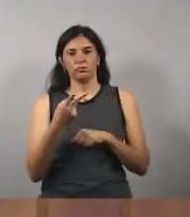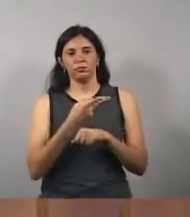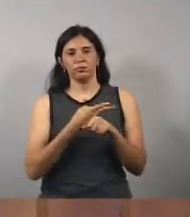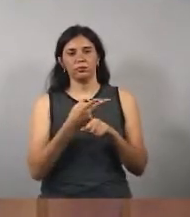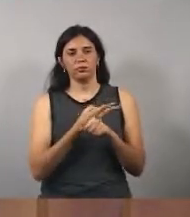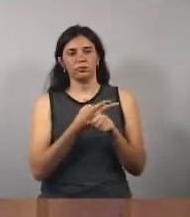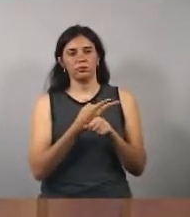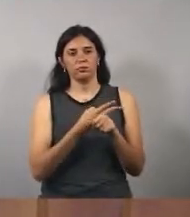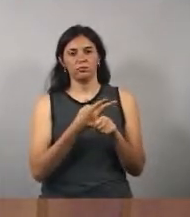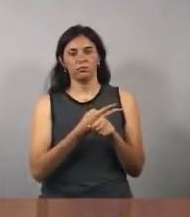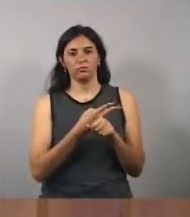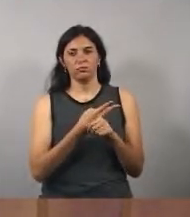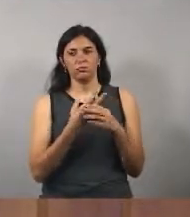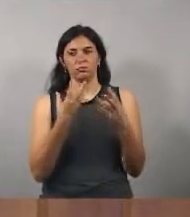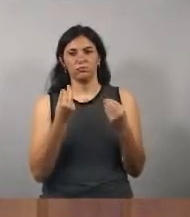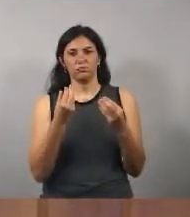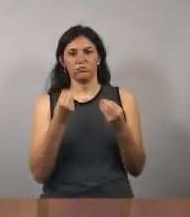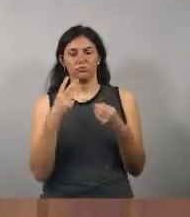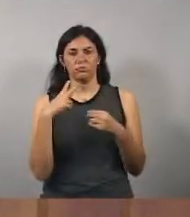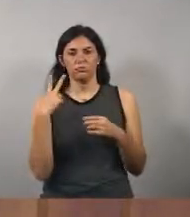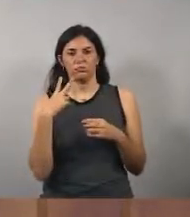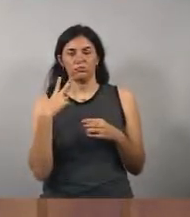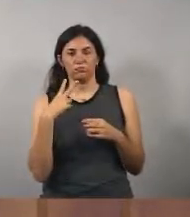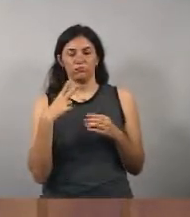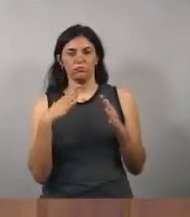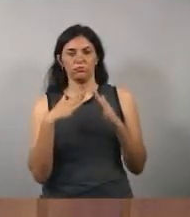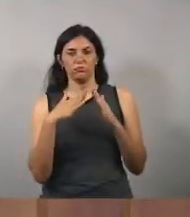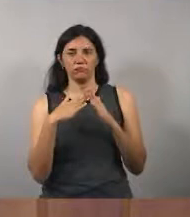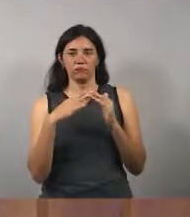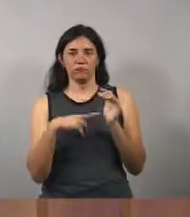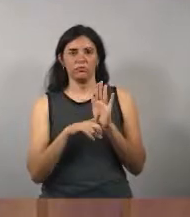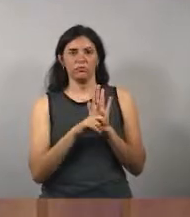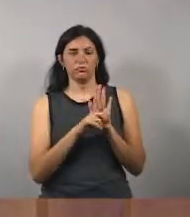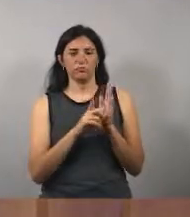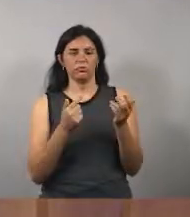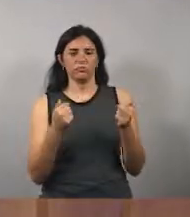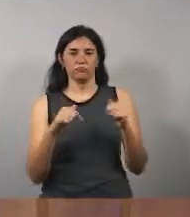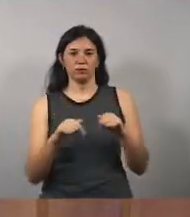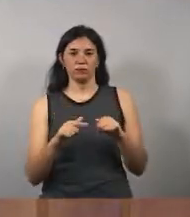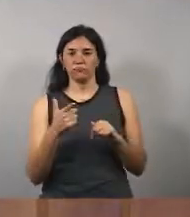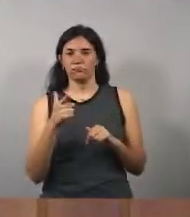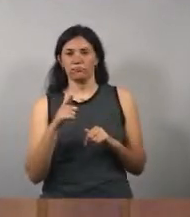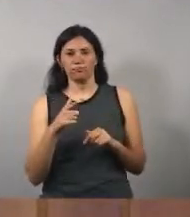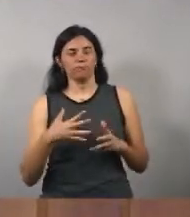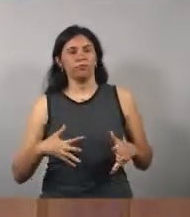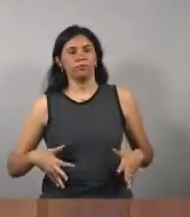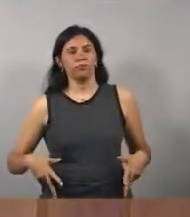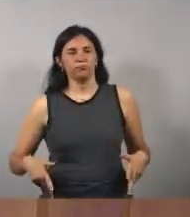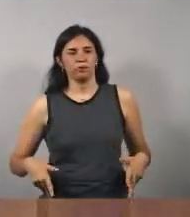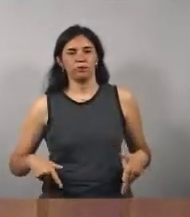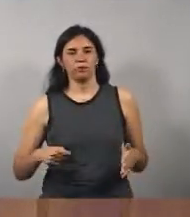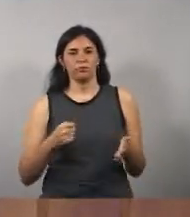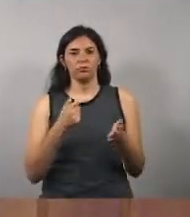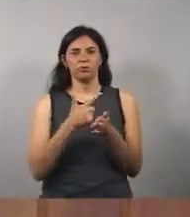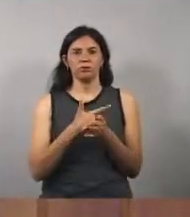buscadas, muitas delas por vereadores desta casa. Então, não houve investimento,